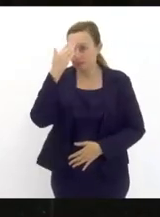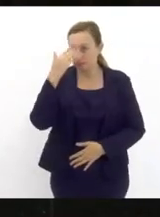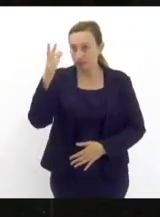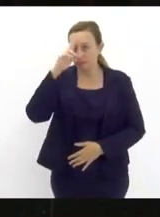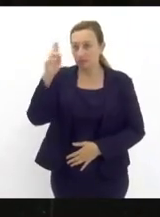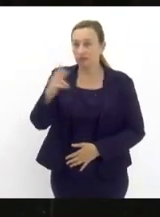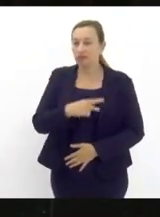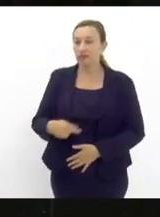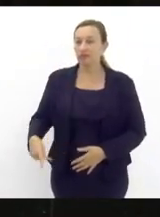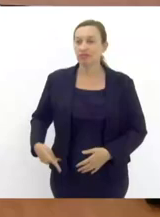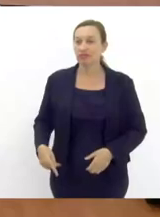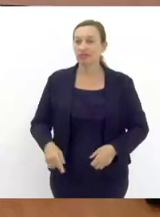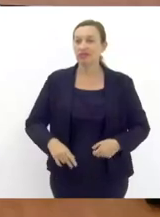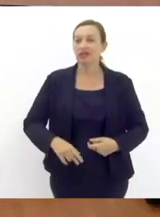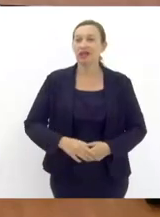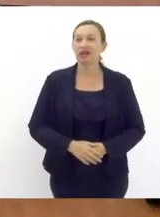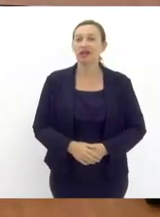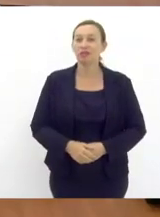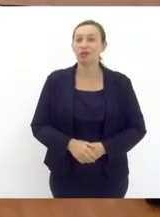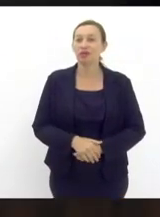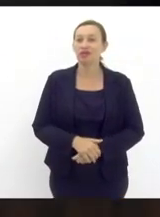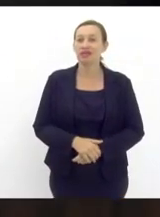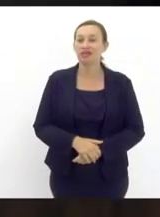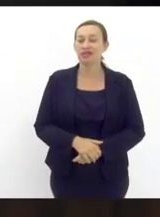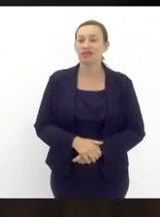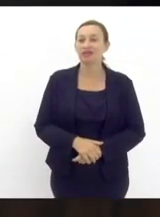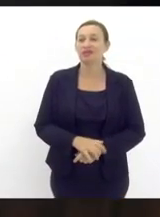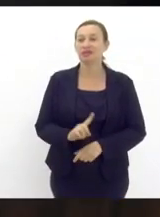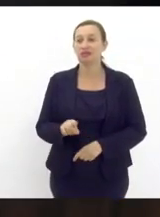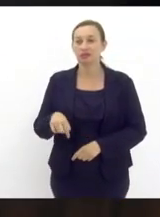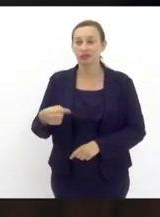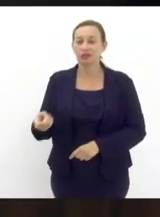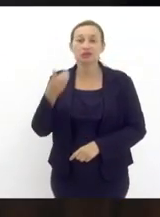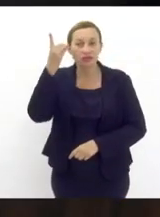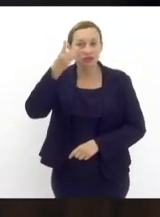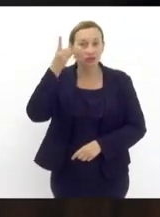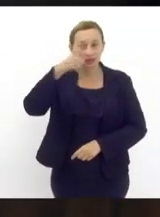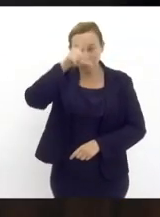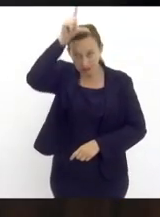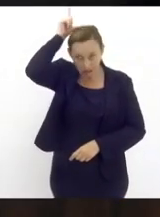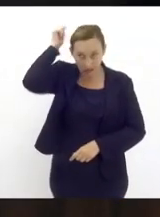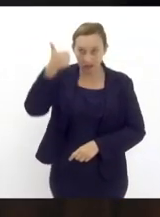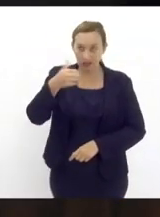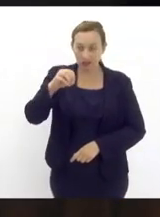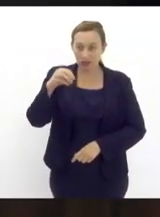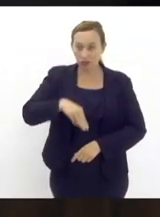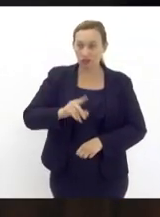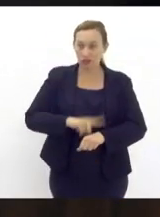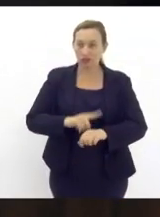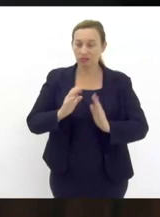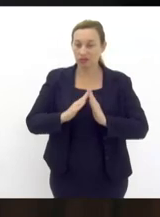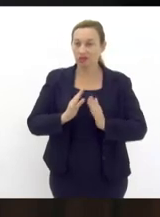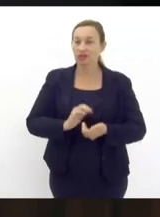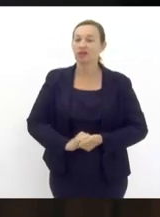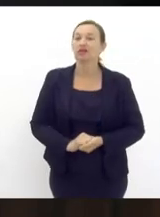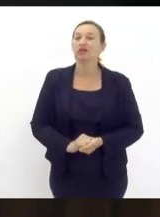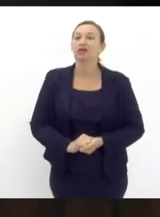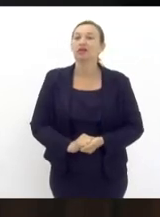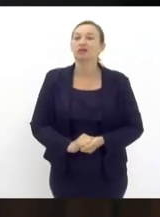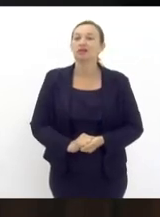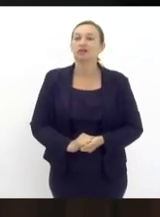senhora presidente próxima da inscrito é o nome Deputado Luiz Paulo vossa excelência dispõe de 10 minutos no tempo